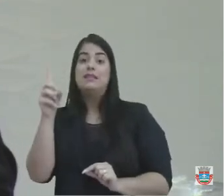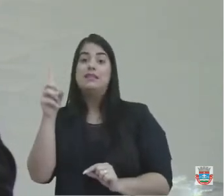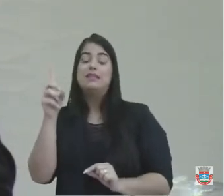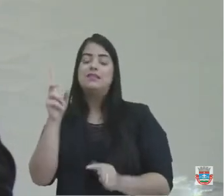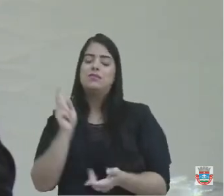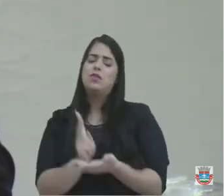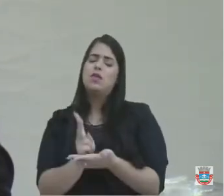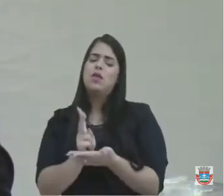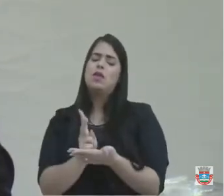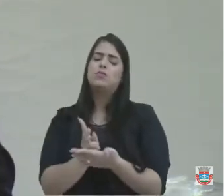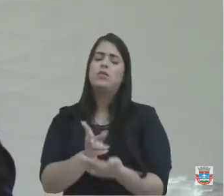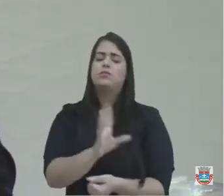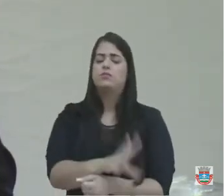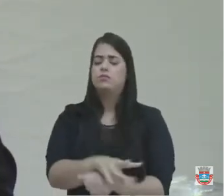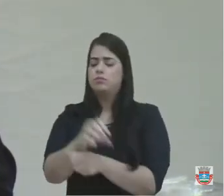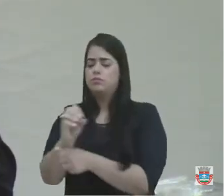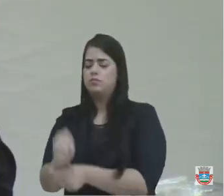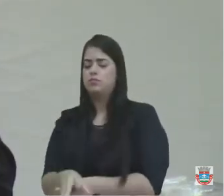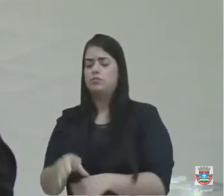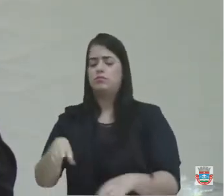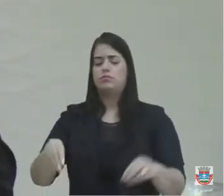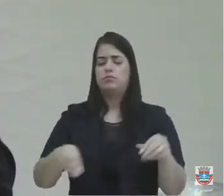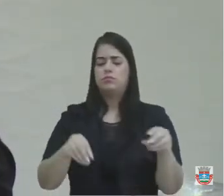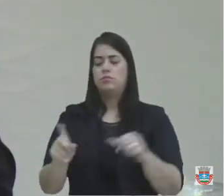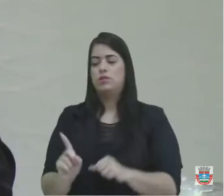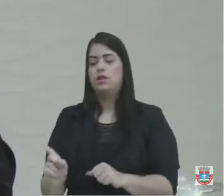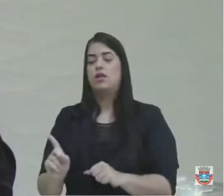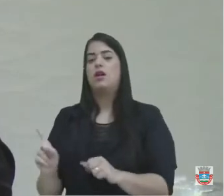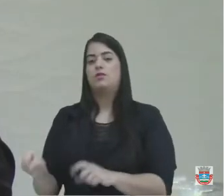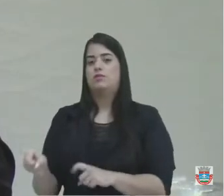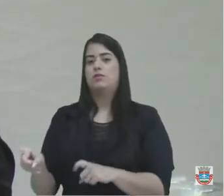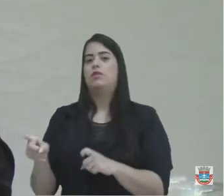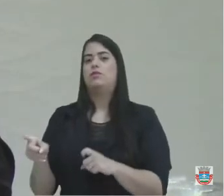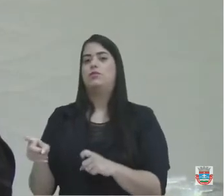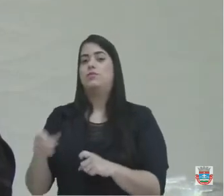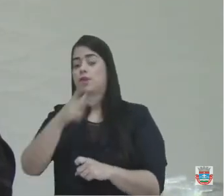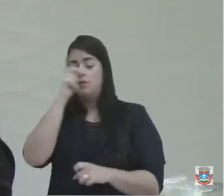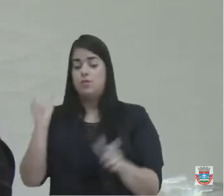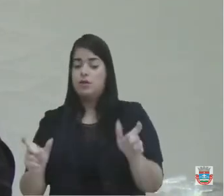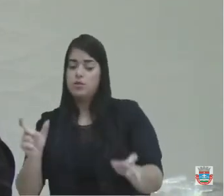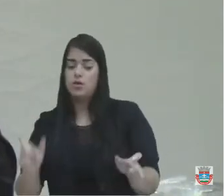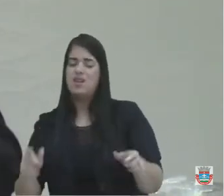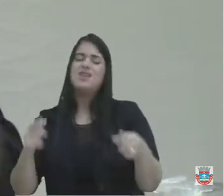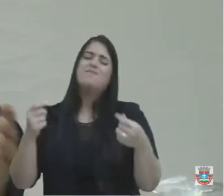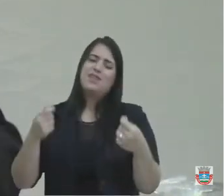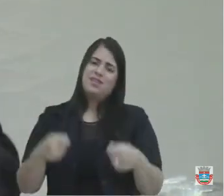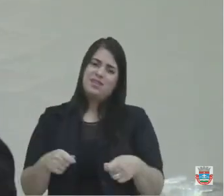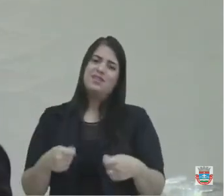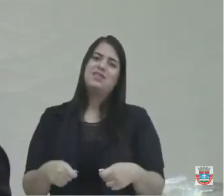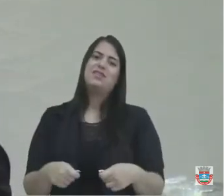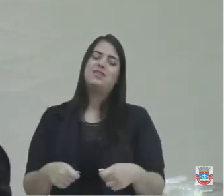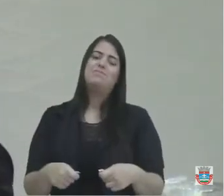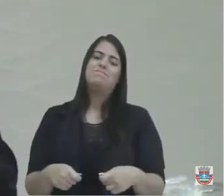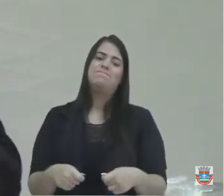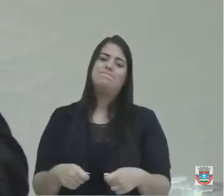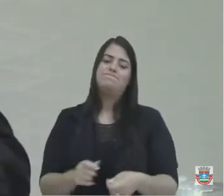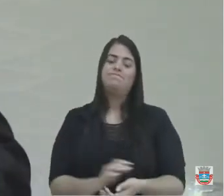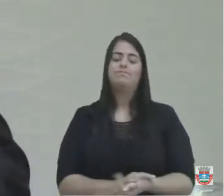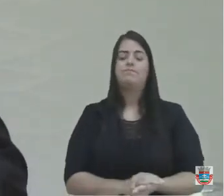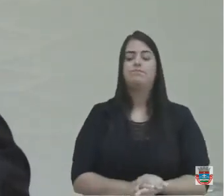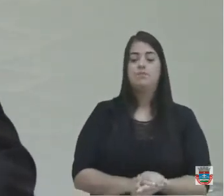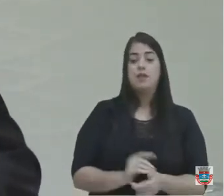naquela comunidade e sim arame para as pessoas que precisam e precisavam